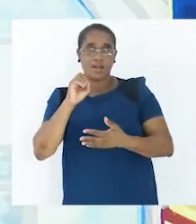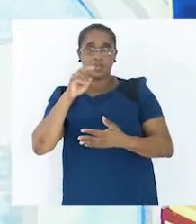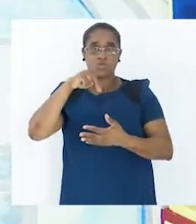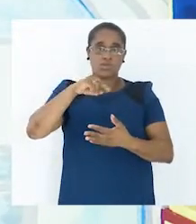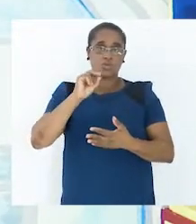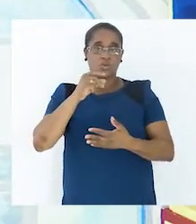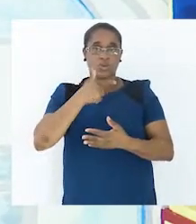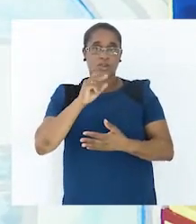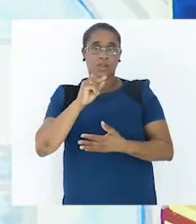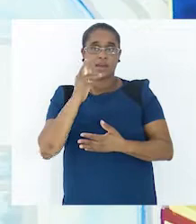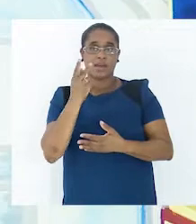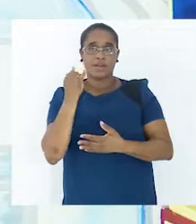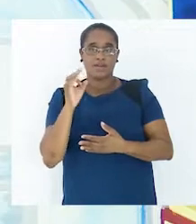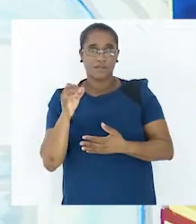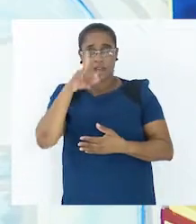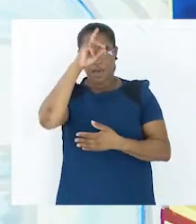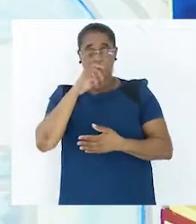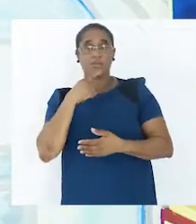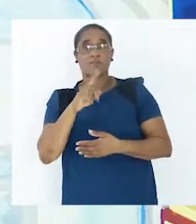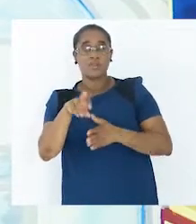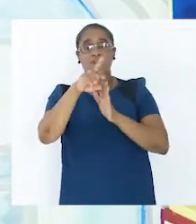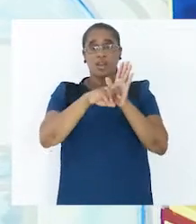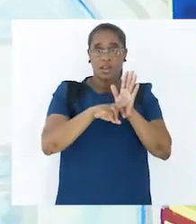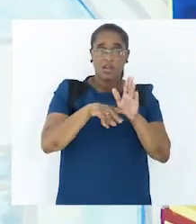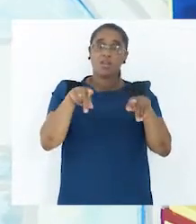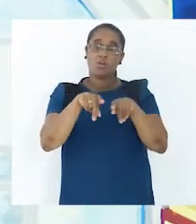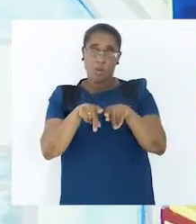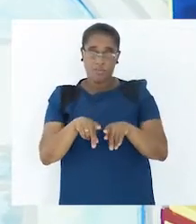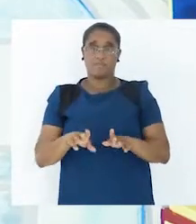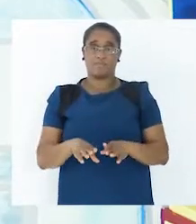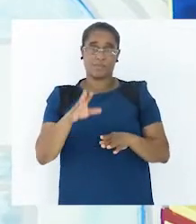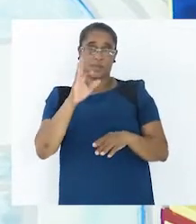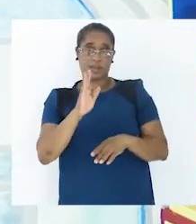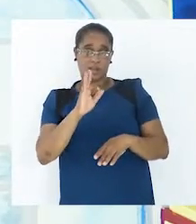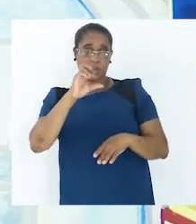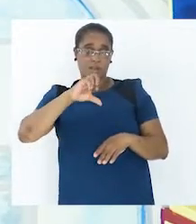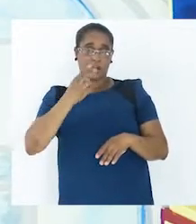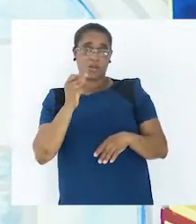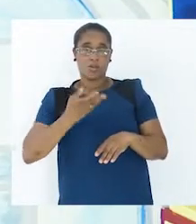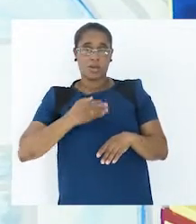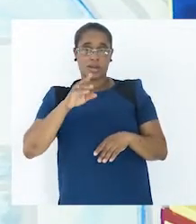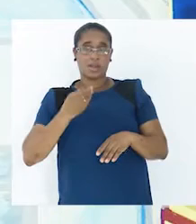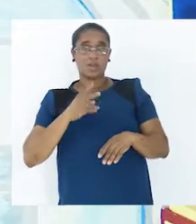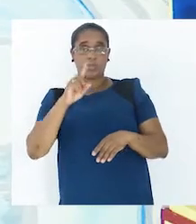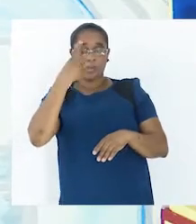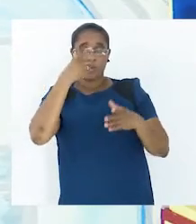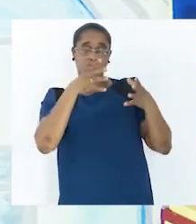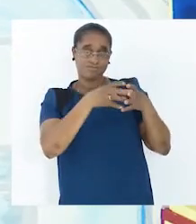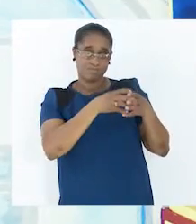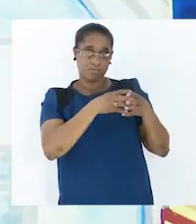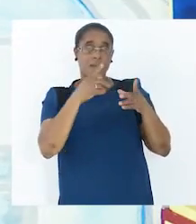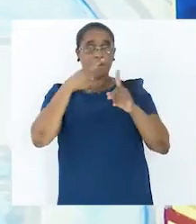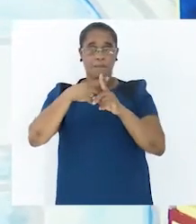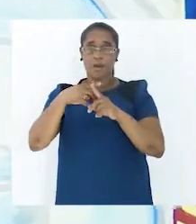regra, que é a mesma, não é? Quadrado do primeiro termo mais o dobro do produto dos termos